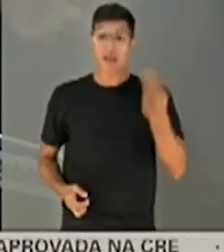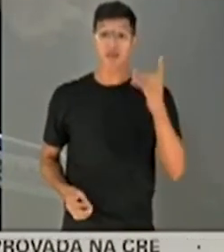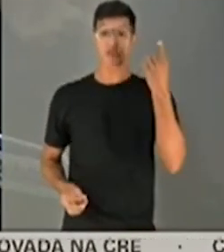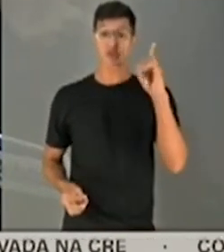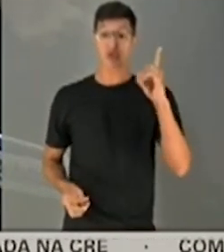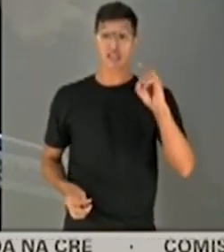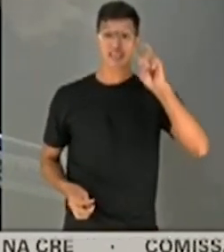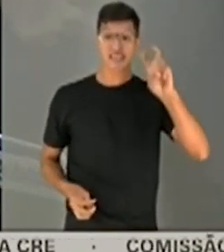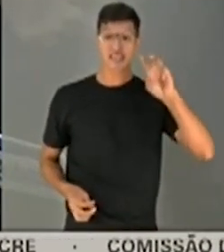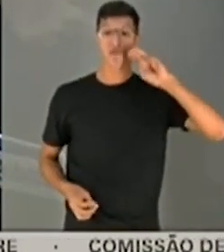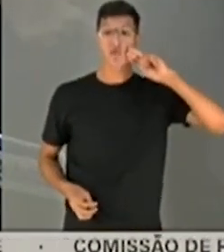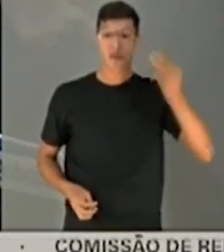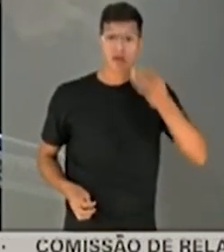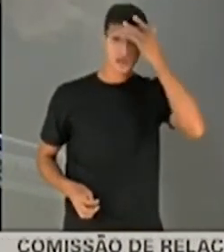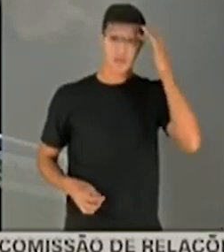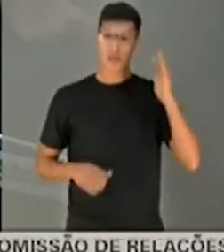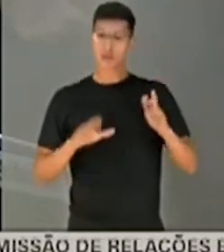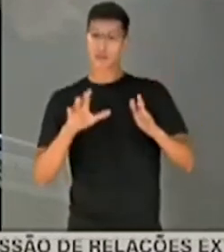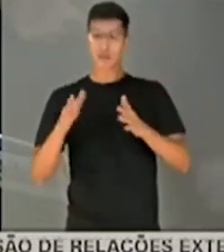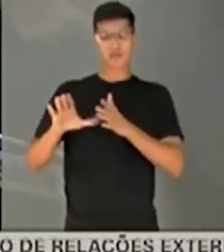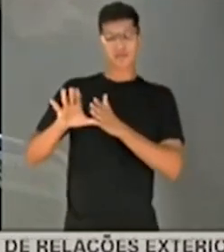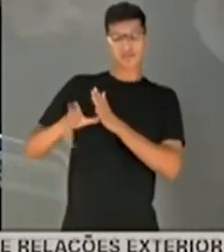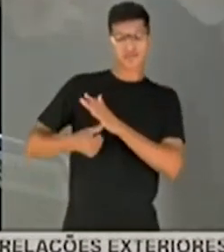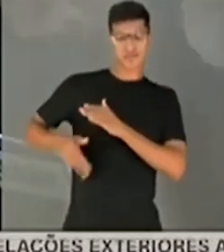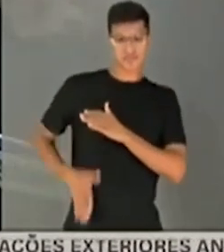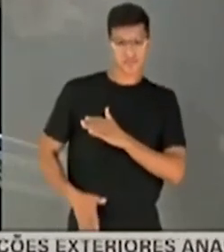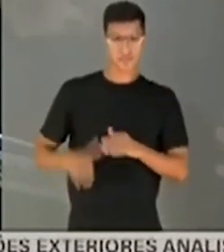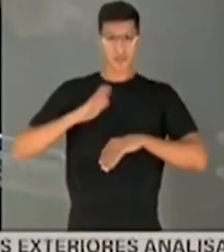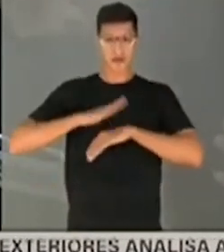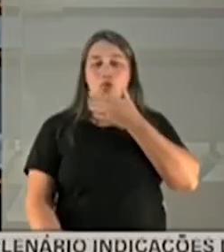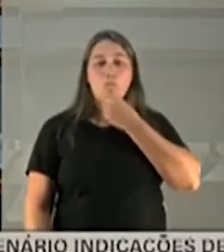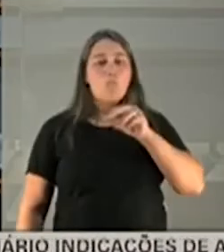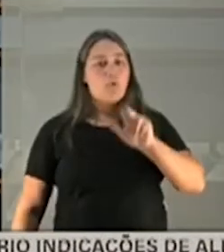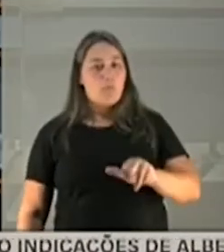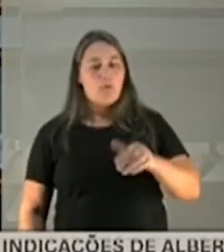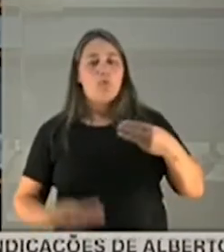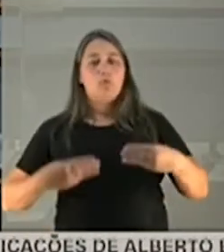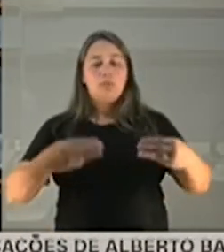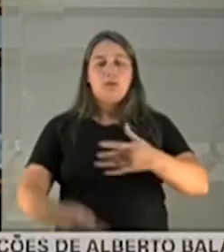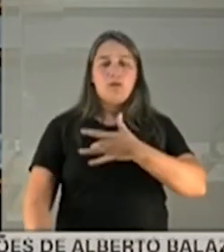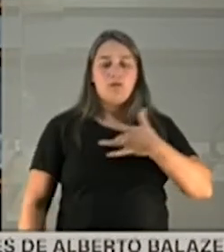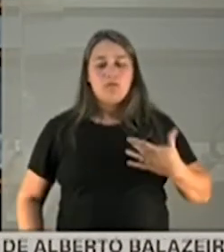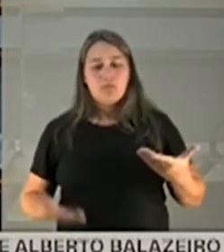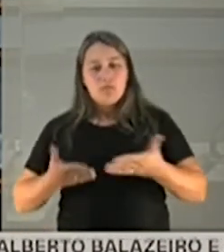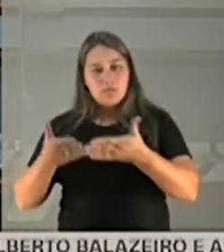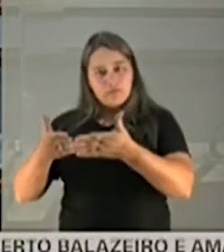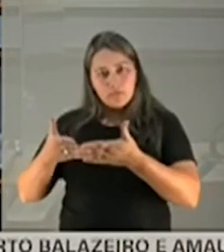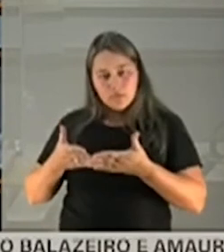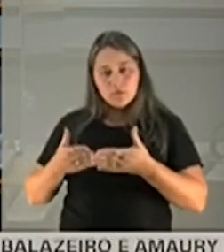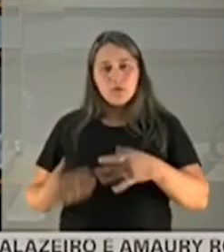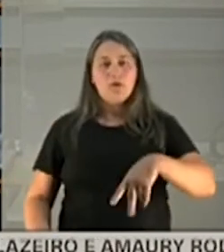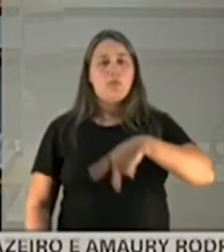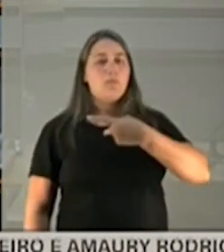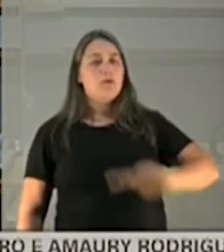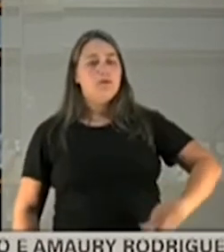dólares, 5 milhões de reais que alguém ia levar em algum paraíso fiscal para fazer alguma rachadinha. Então, vou fazer um apelo ao excelentíssimo senhor